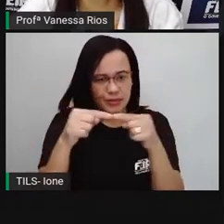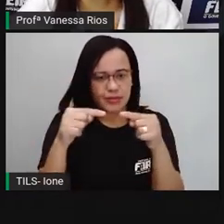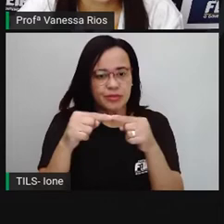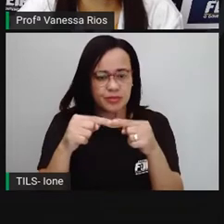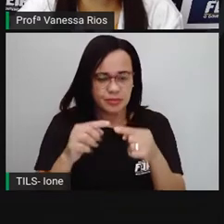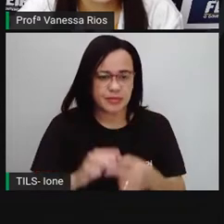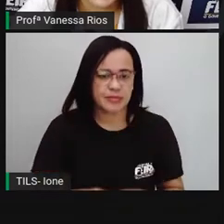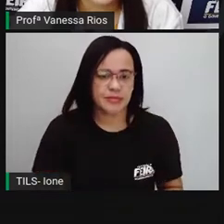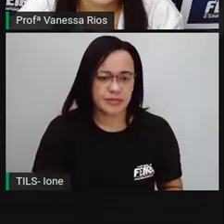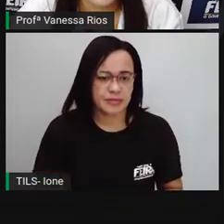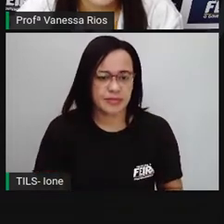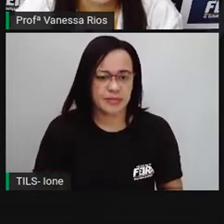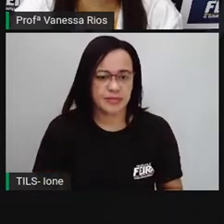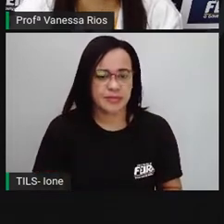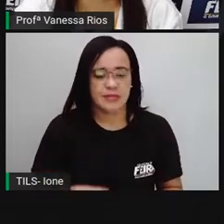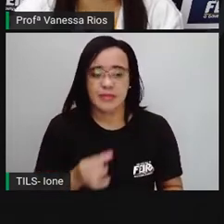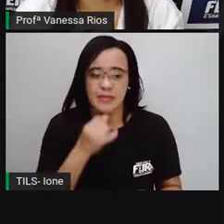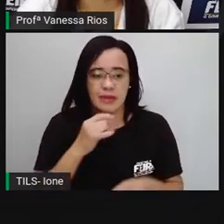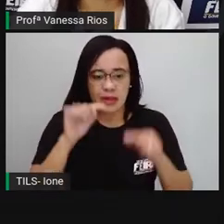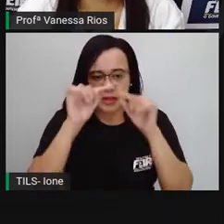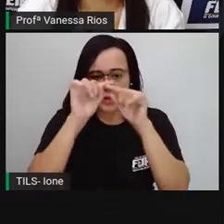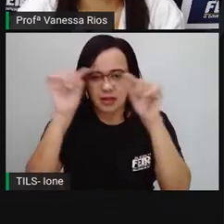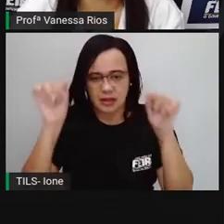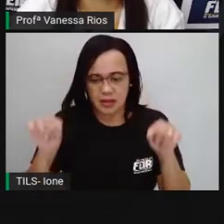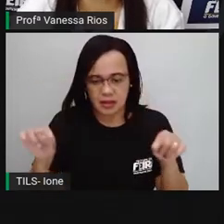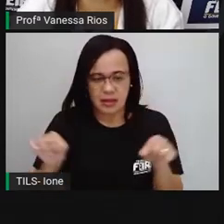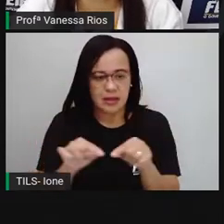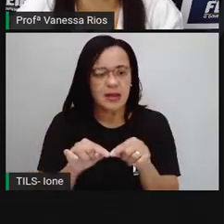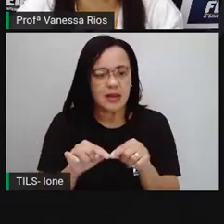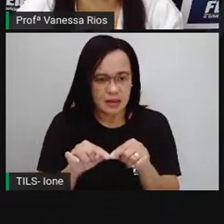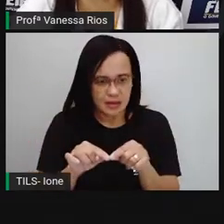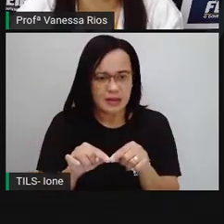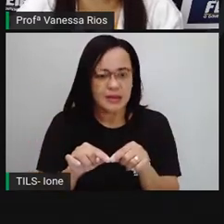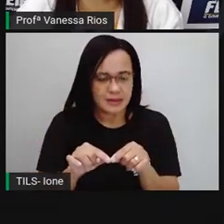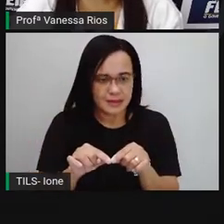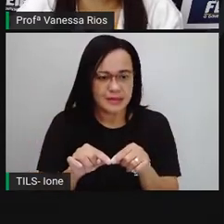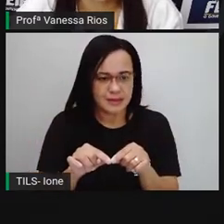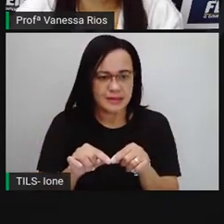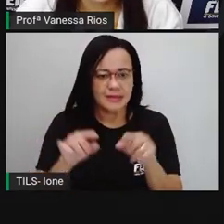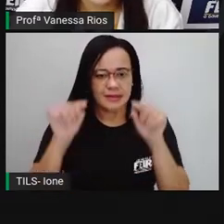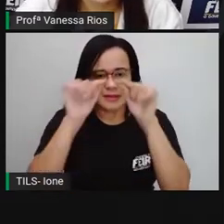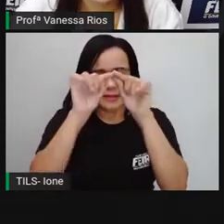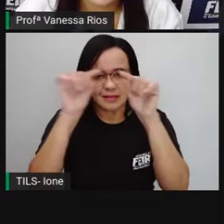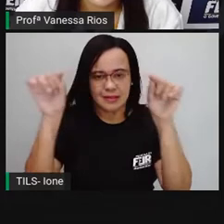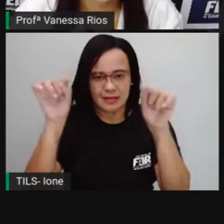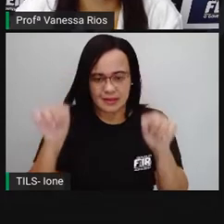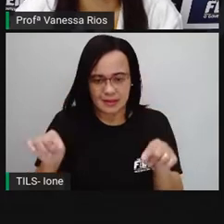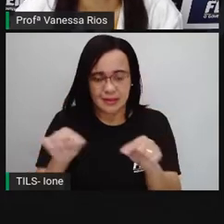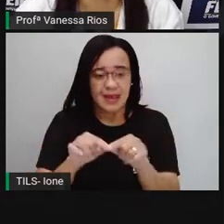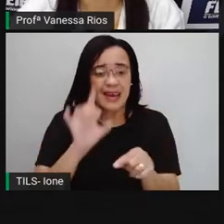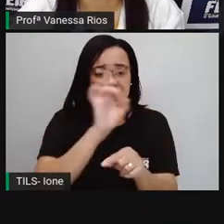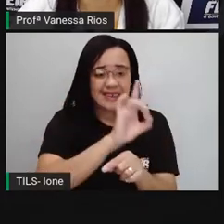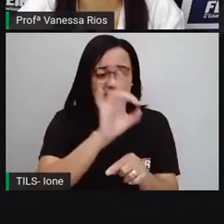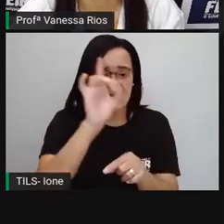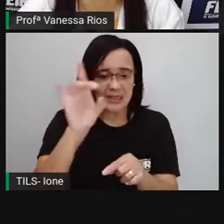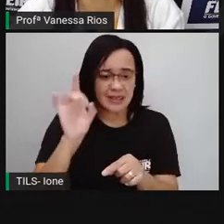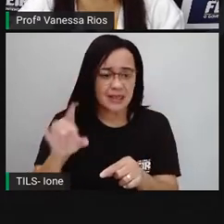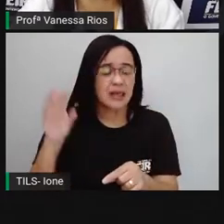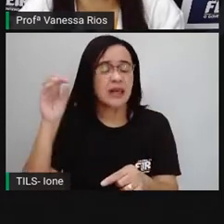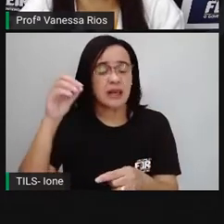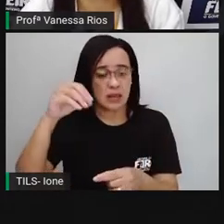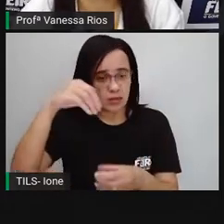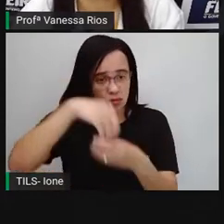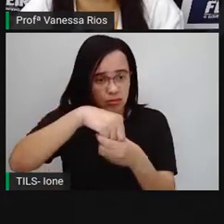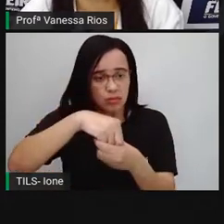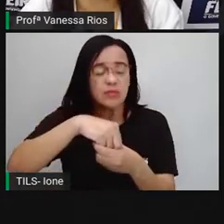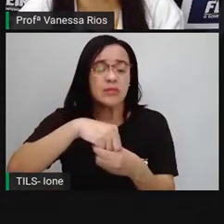por quadrados. Então, a face corresponde a cada quadrado que se junta